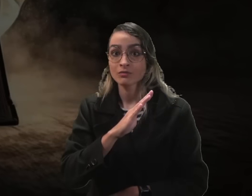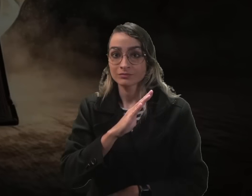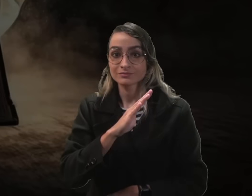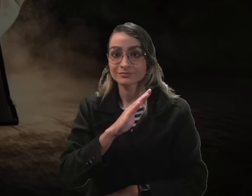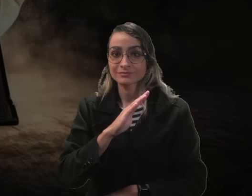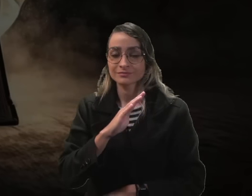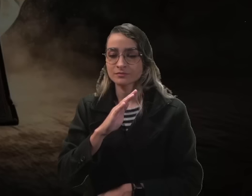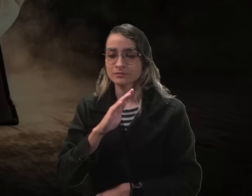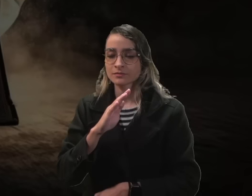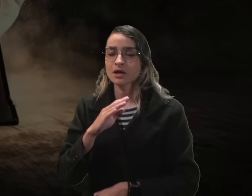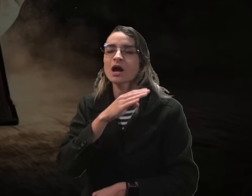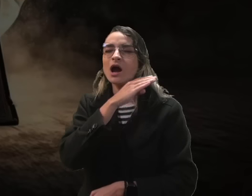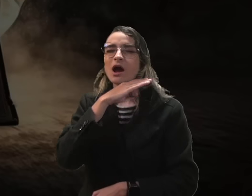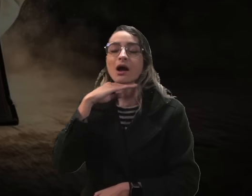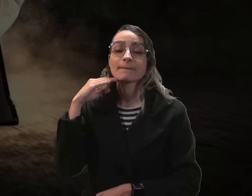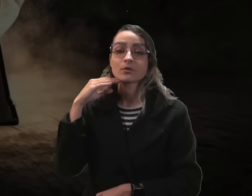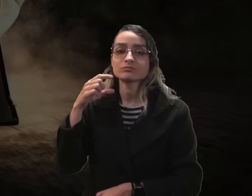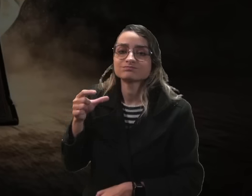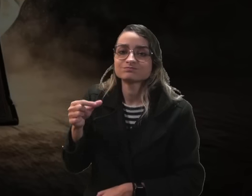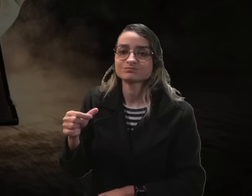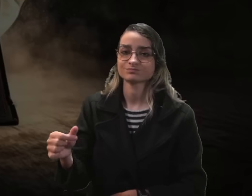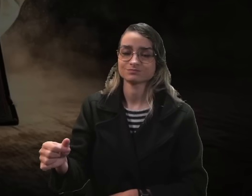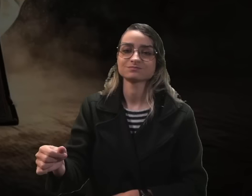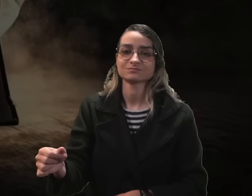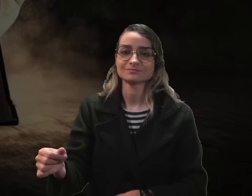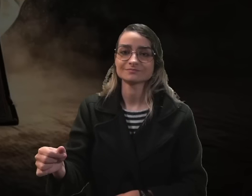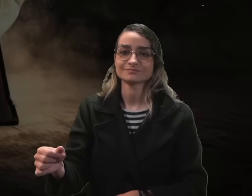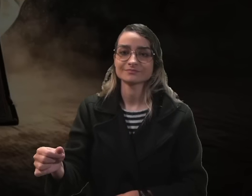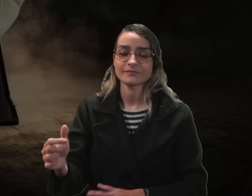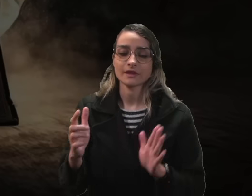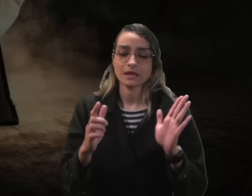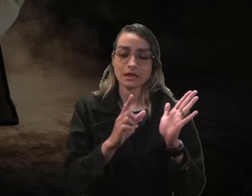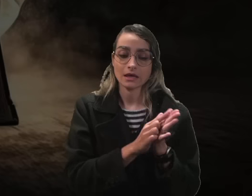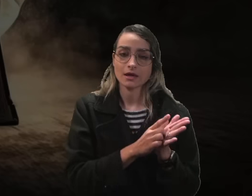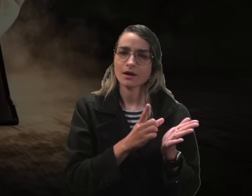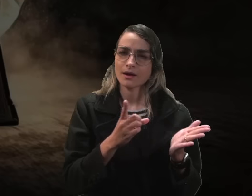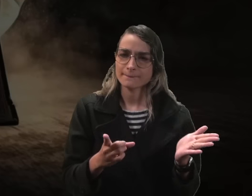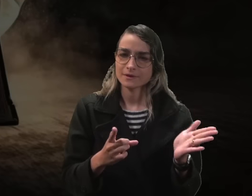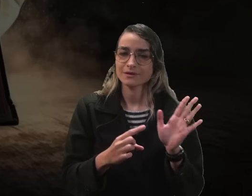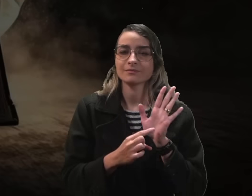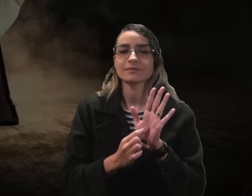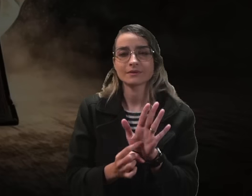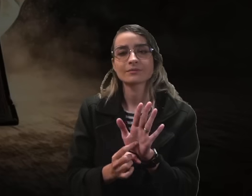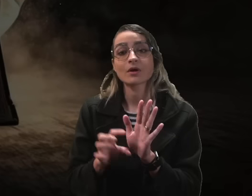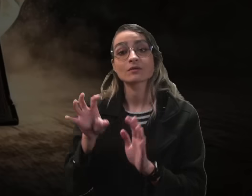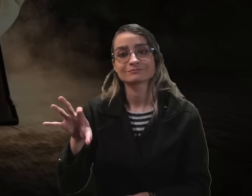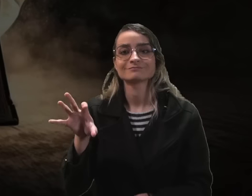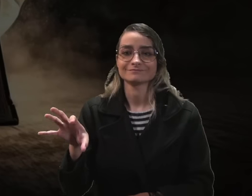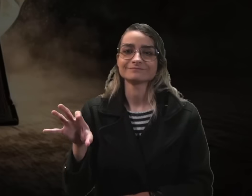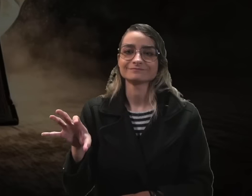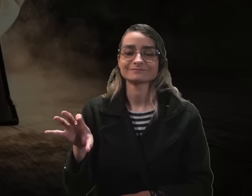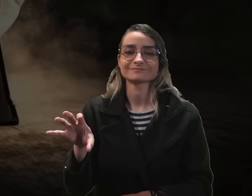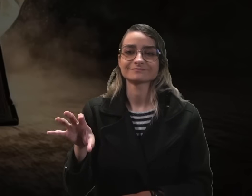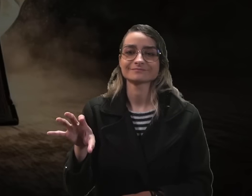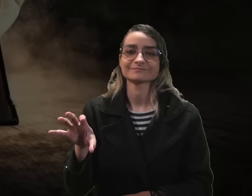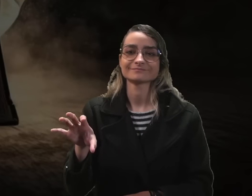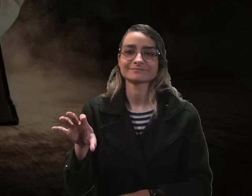revela mas o Egito moderno a Babilônia escatológica